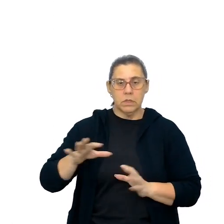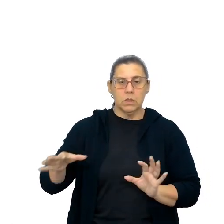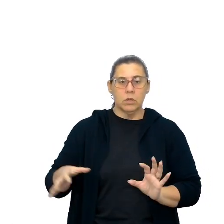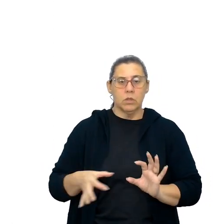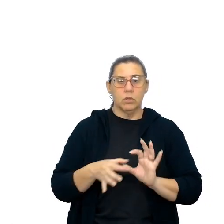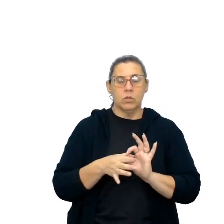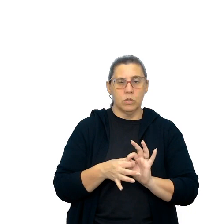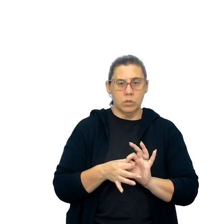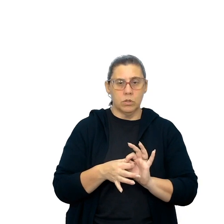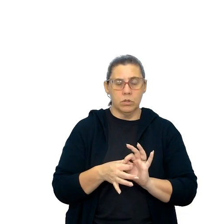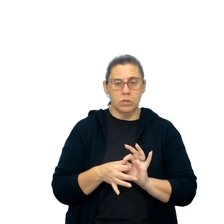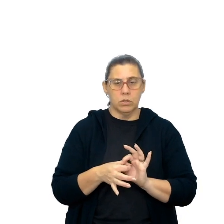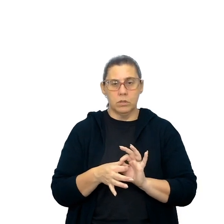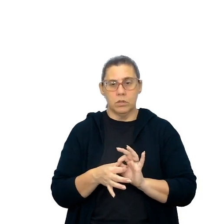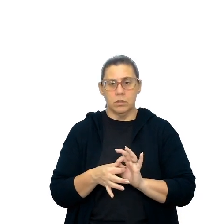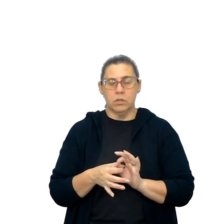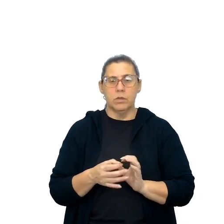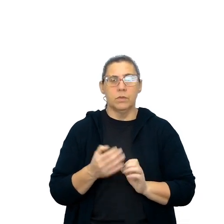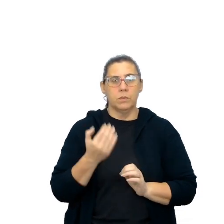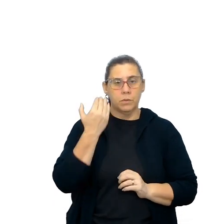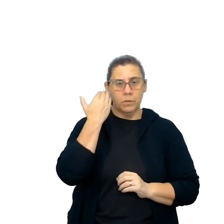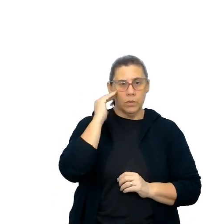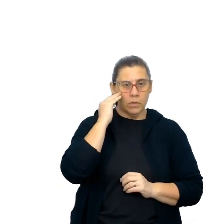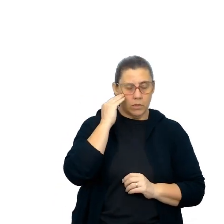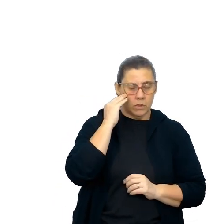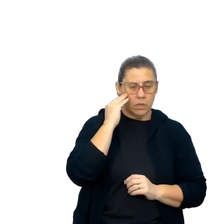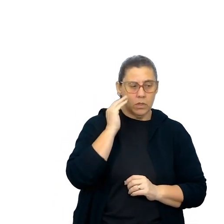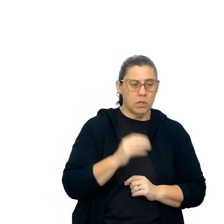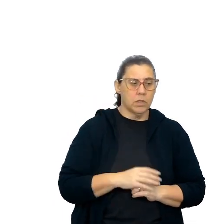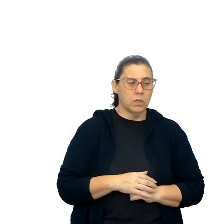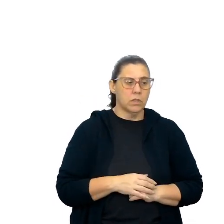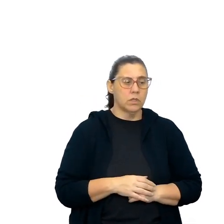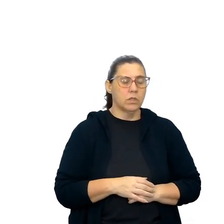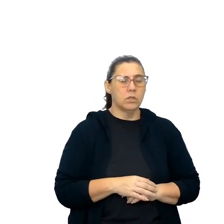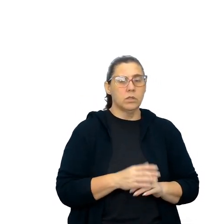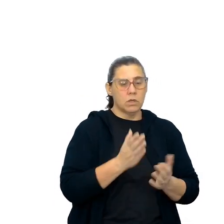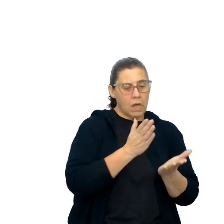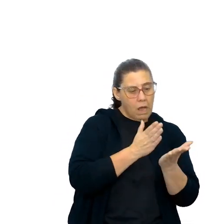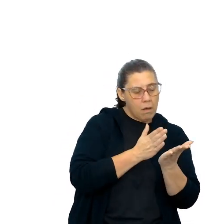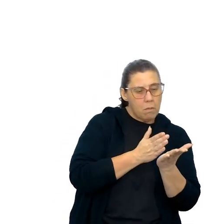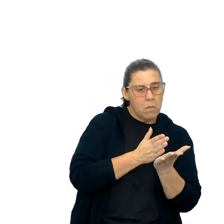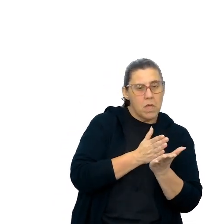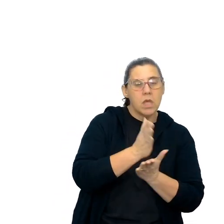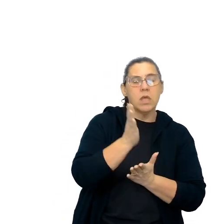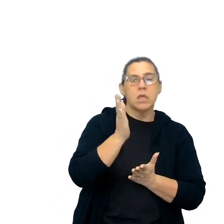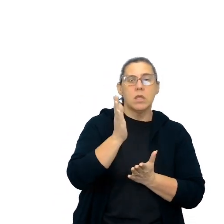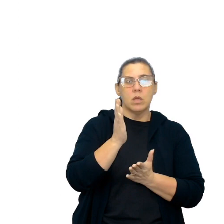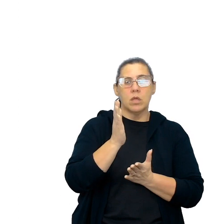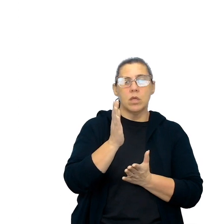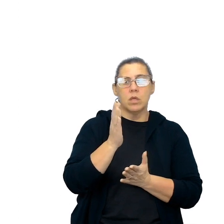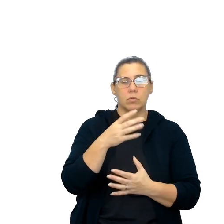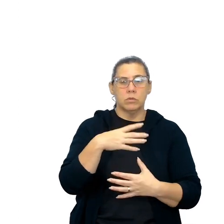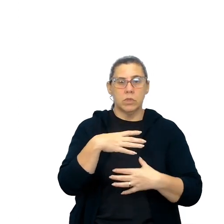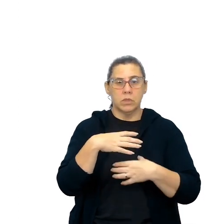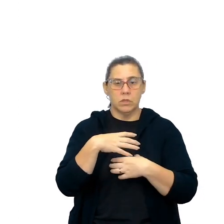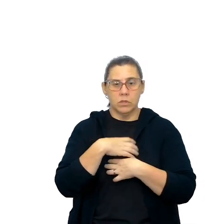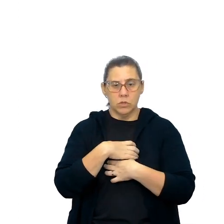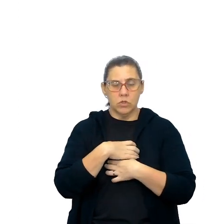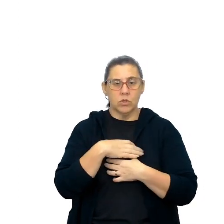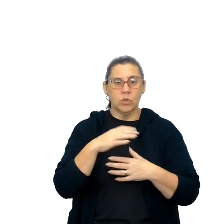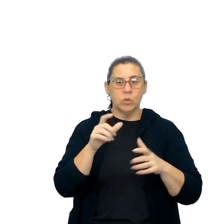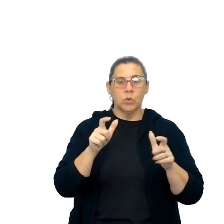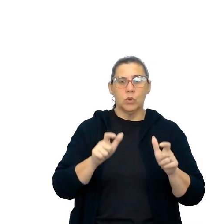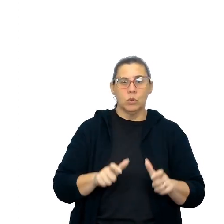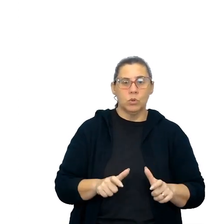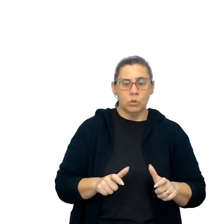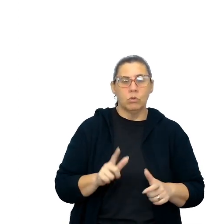ao entendimento das dimensões de itinerário, direção, né, sentido,